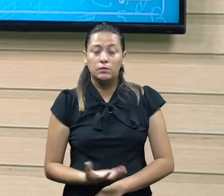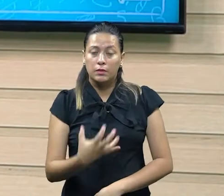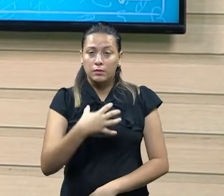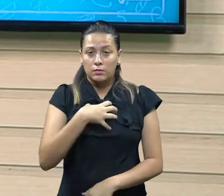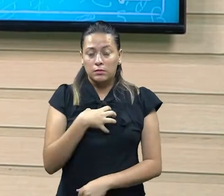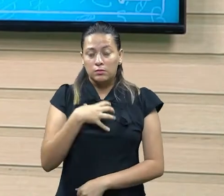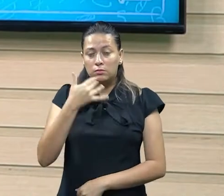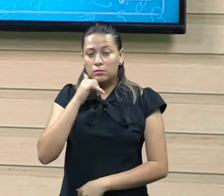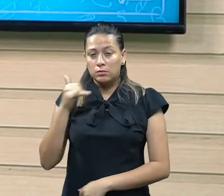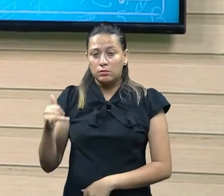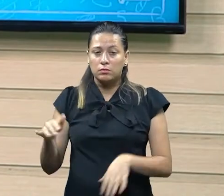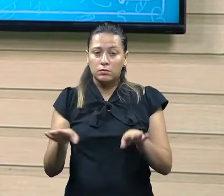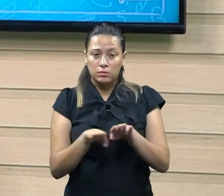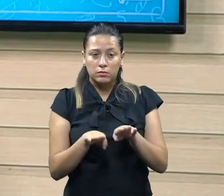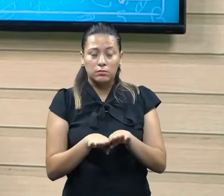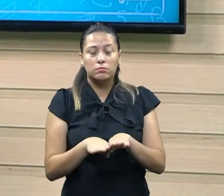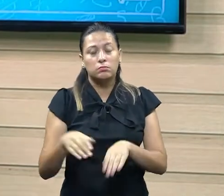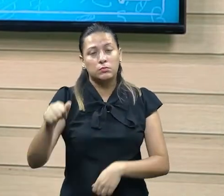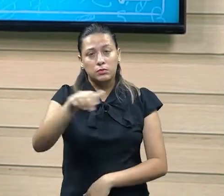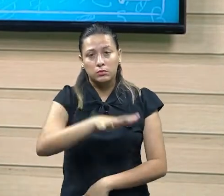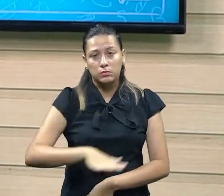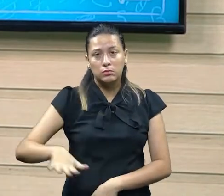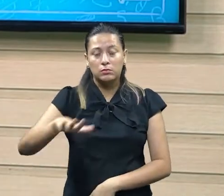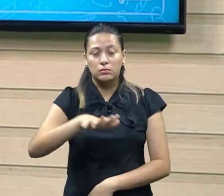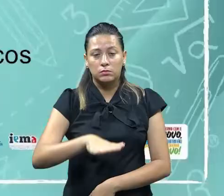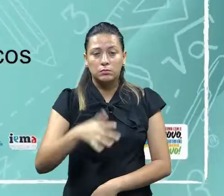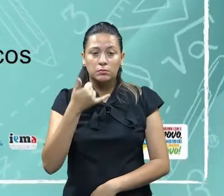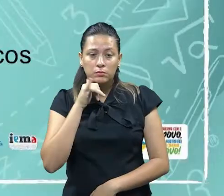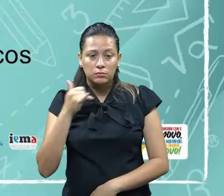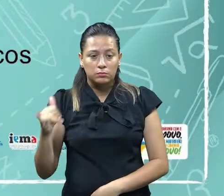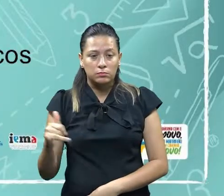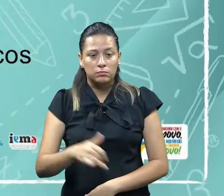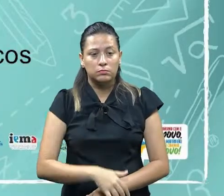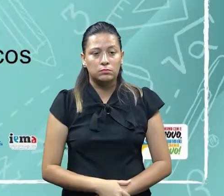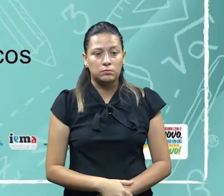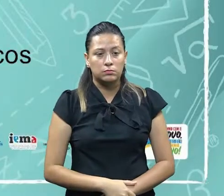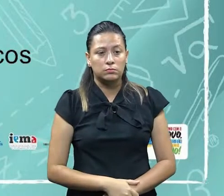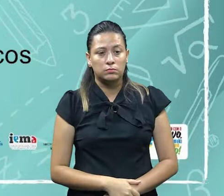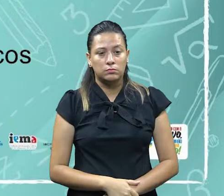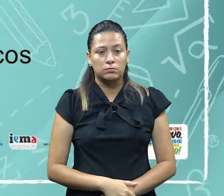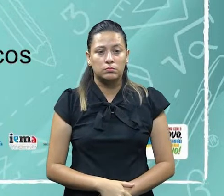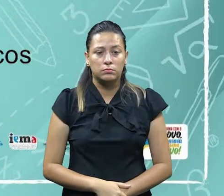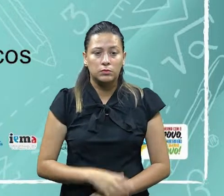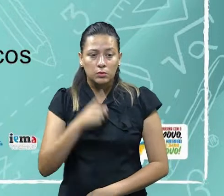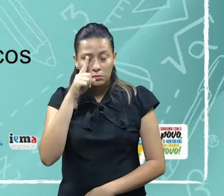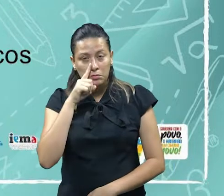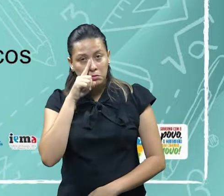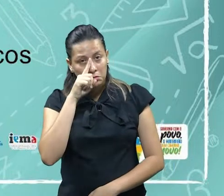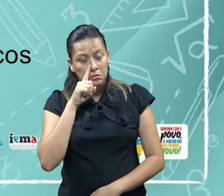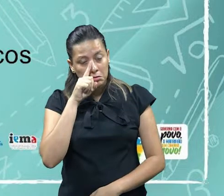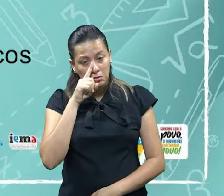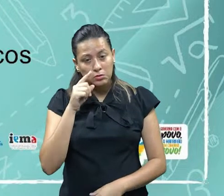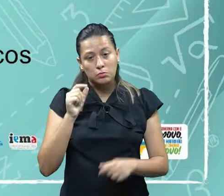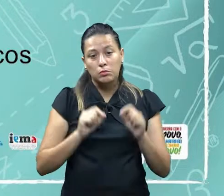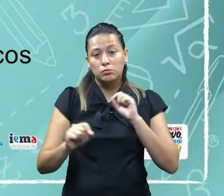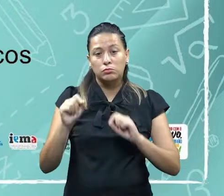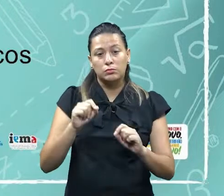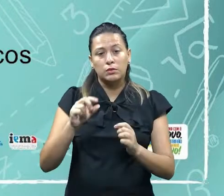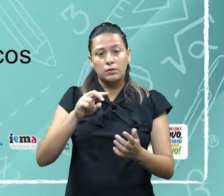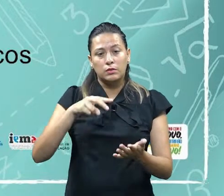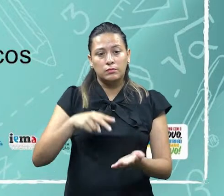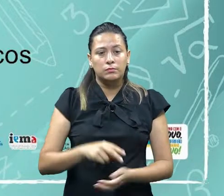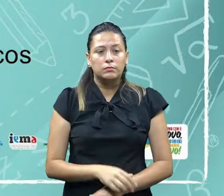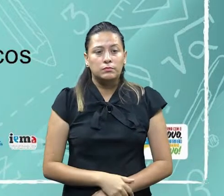e ainda os campos magnéticos, também gerado pelo campo elétrico. Os riscos eles podem ser de queda,